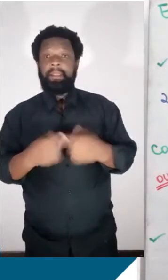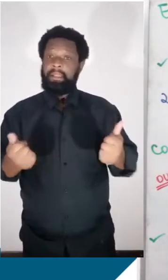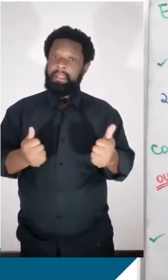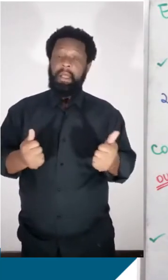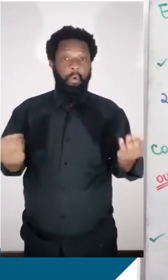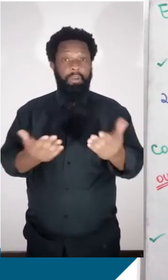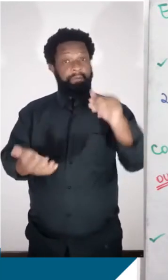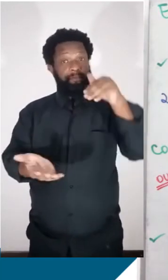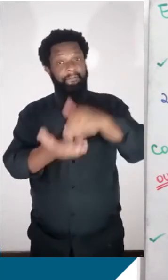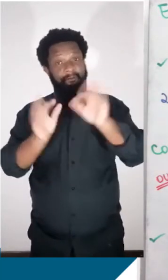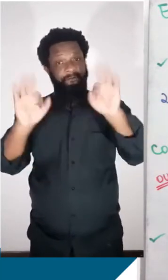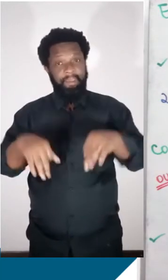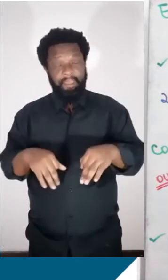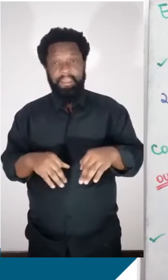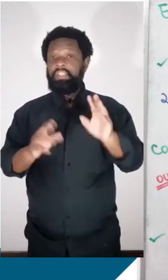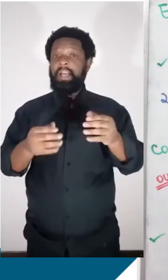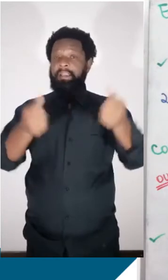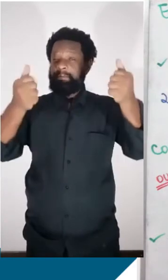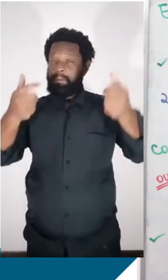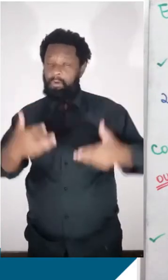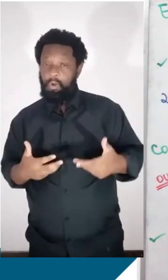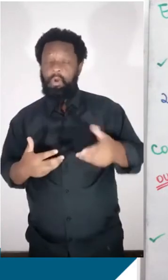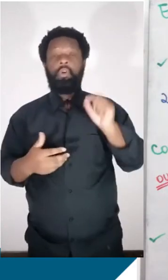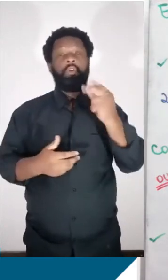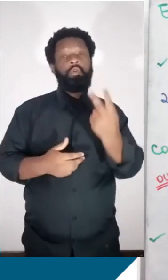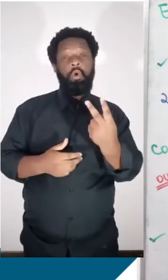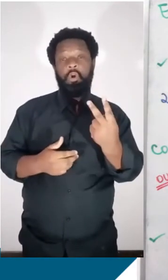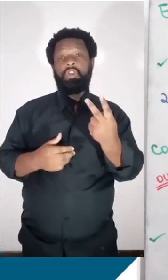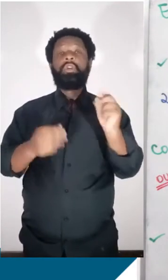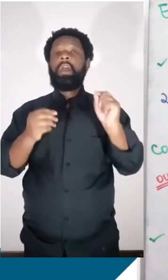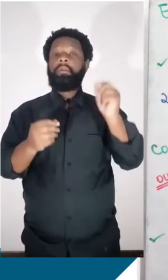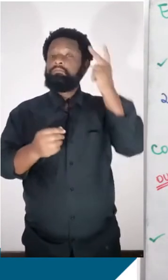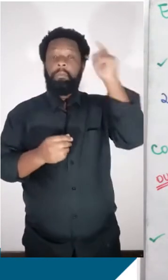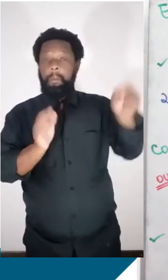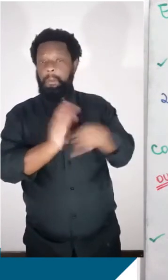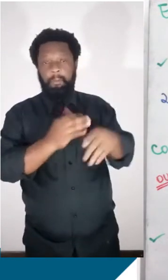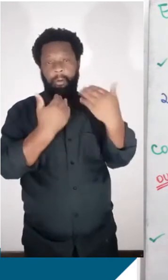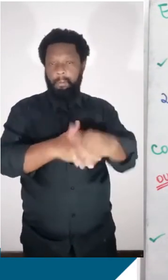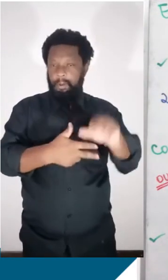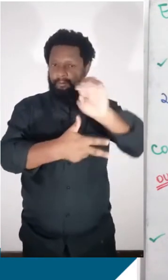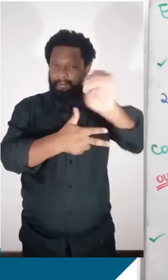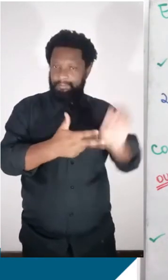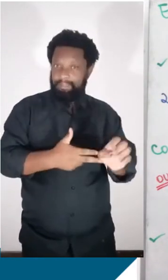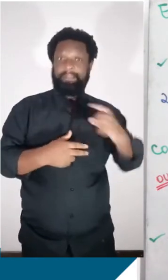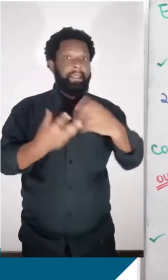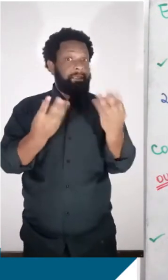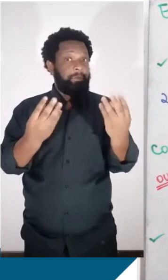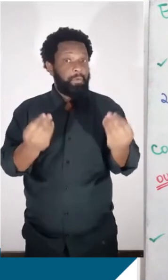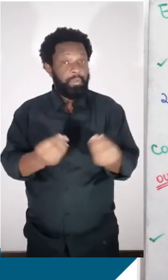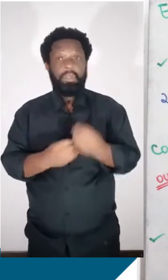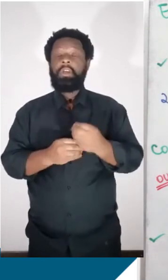E, pessoal, paramos por aqui. Vimos os outros 2 casos, são 2 casos comuns no Enem, tá bom?